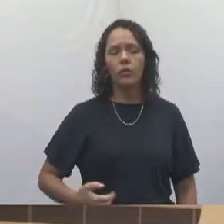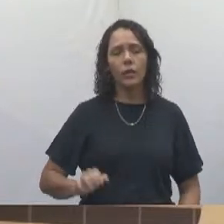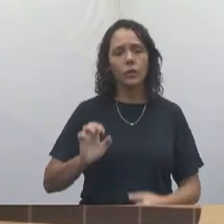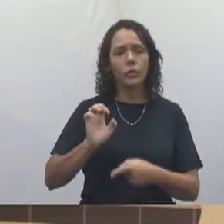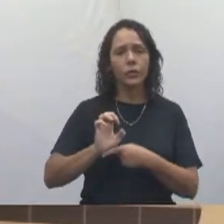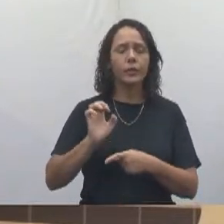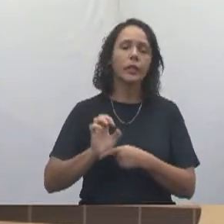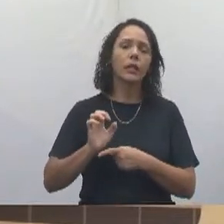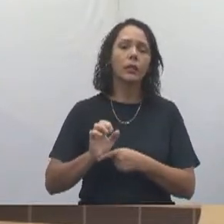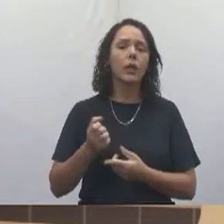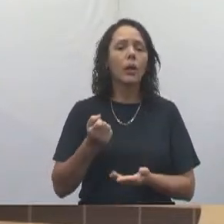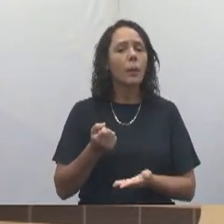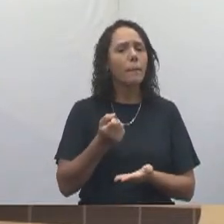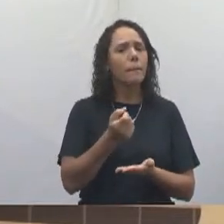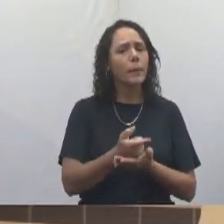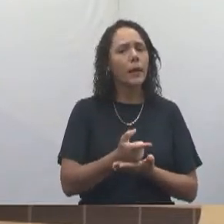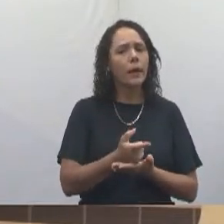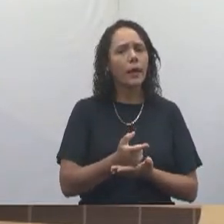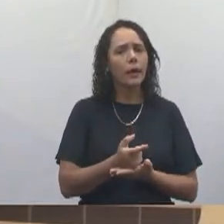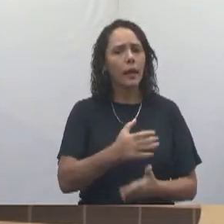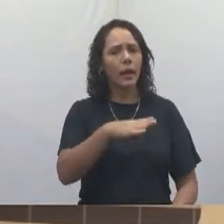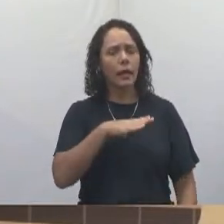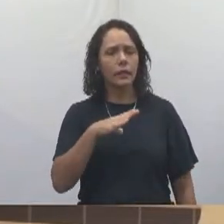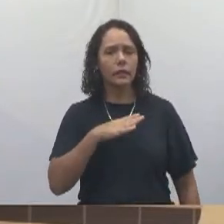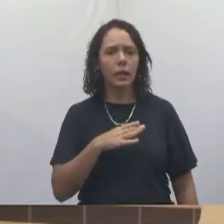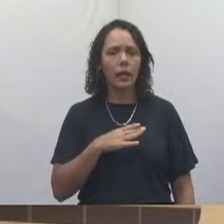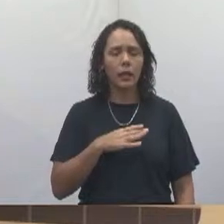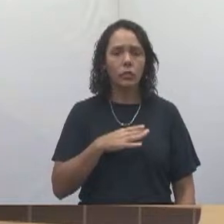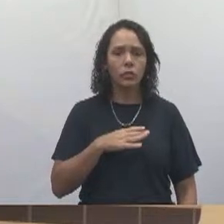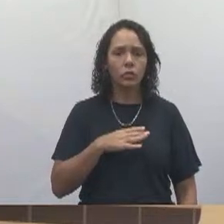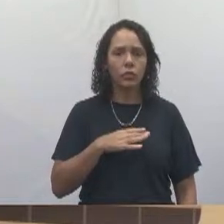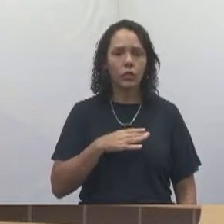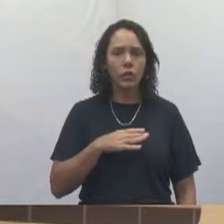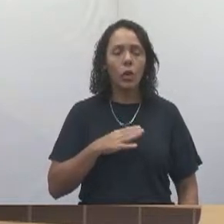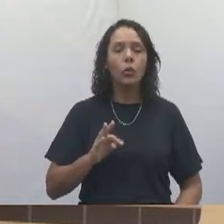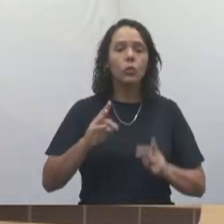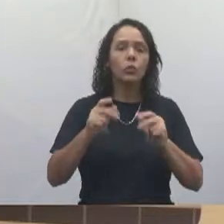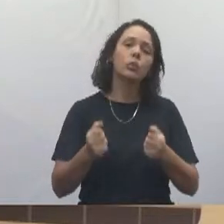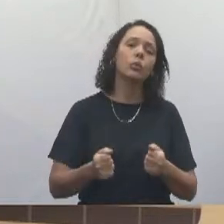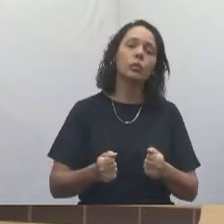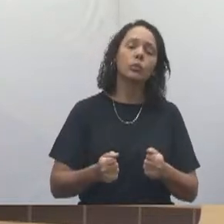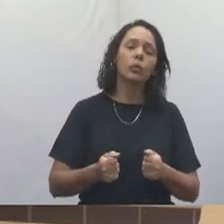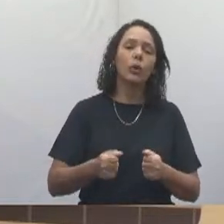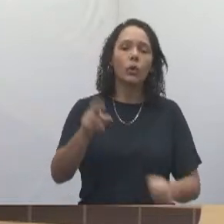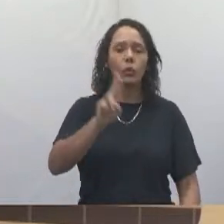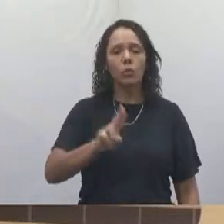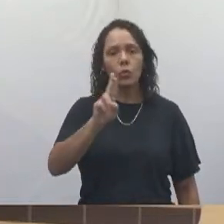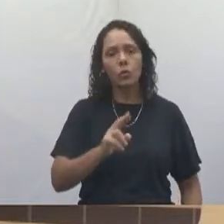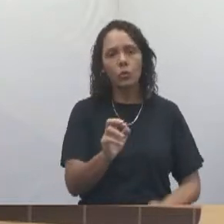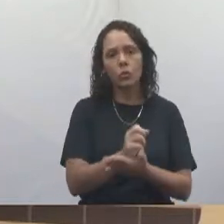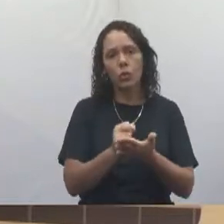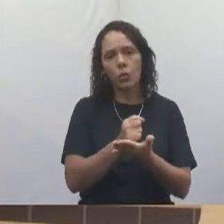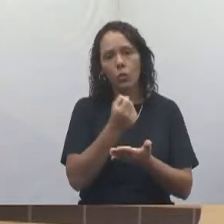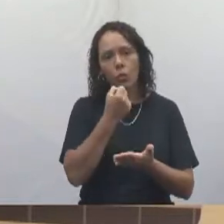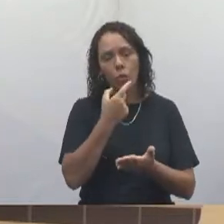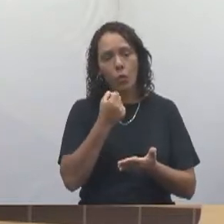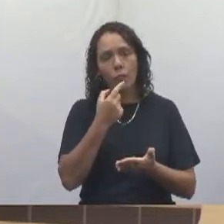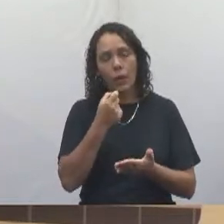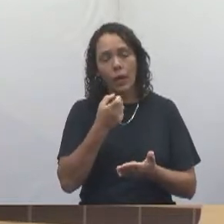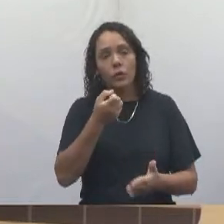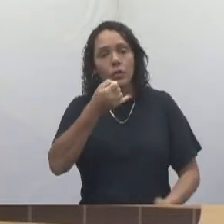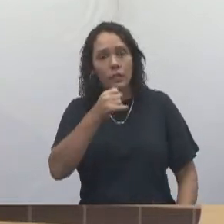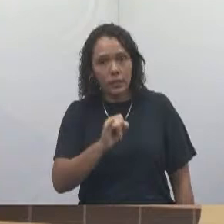ressarcir o município dos remédios de alto custo que o município é obrigado a pagar por decisão judicial, por ano o município